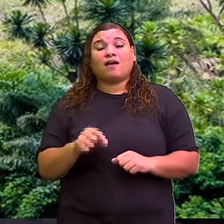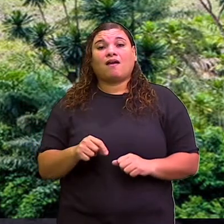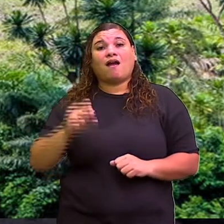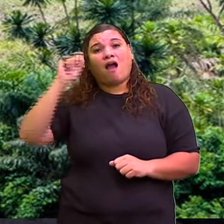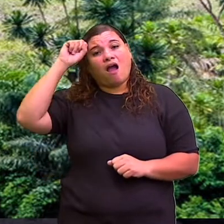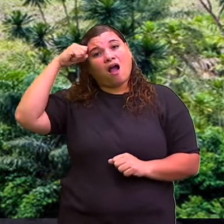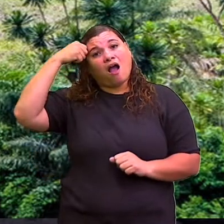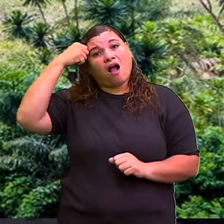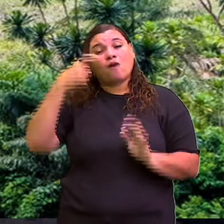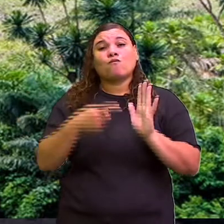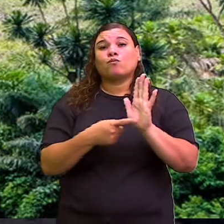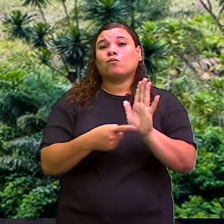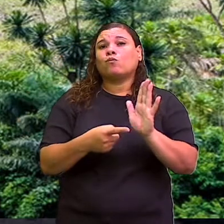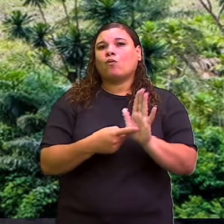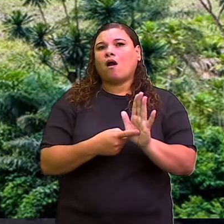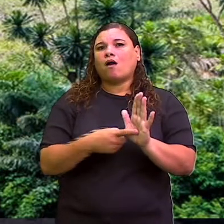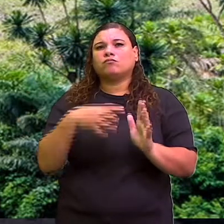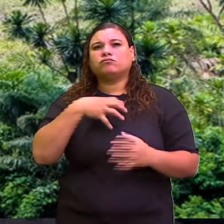nativo com